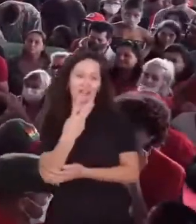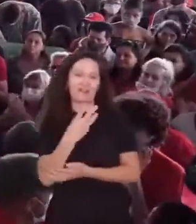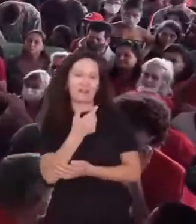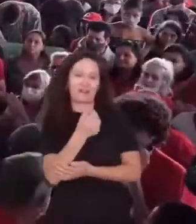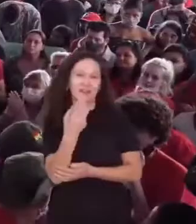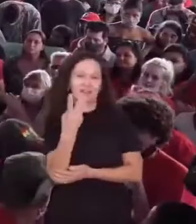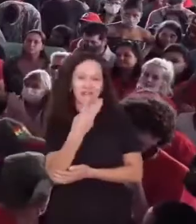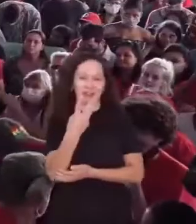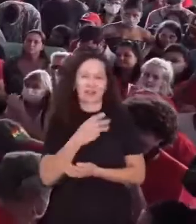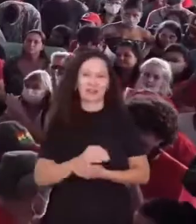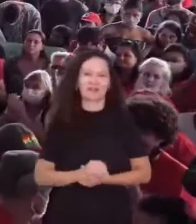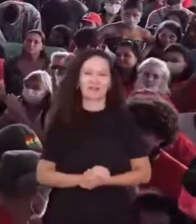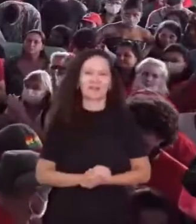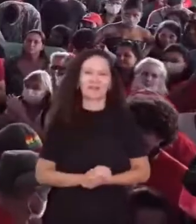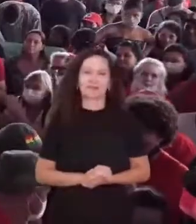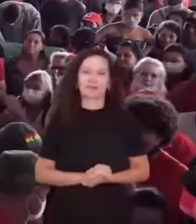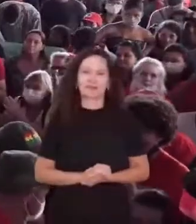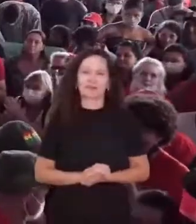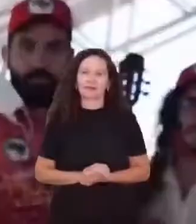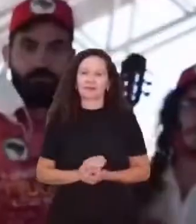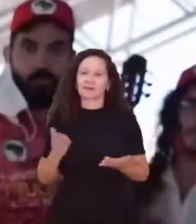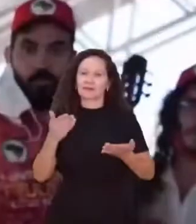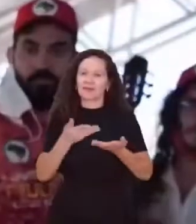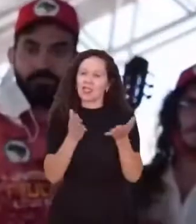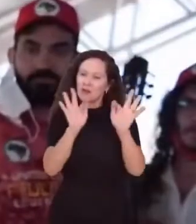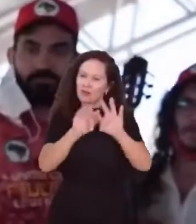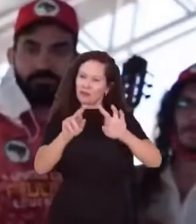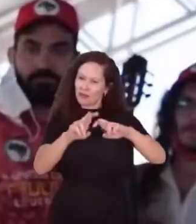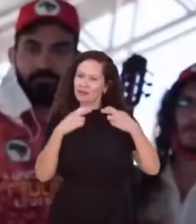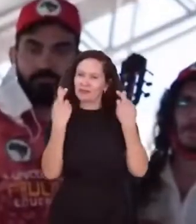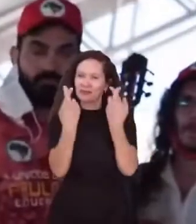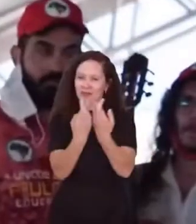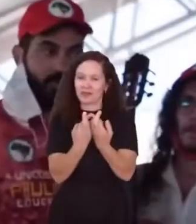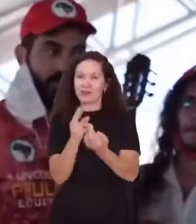Até o fim da nossa reunião, nós vamos distribuir